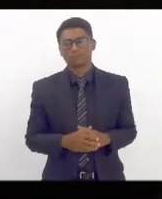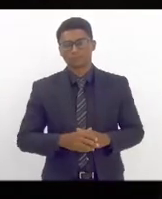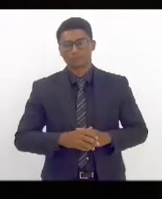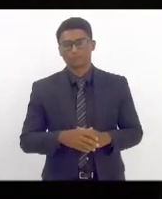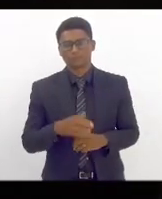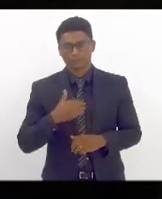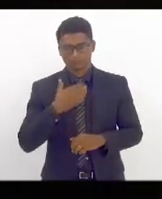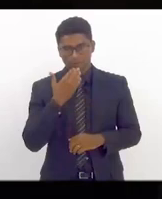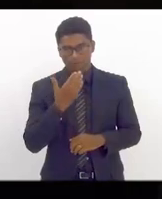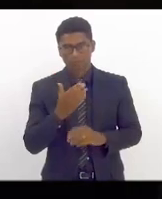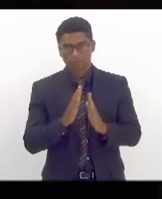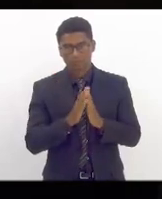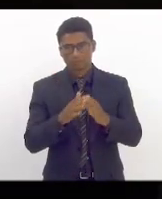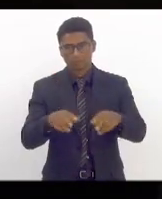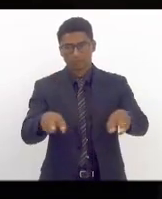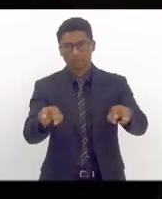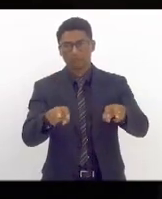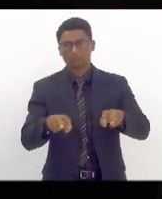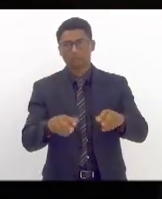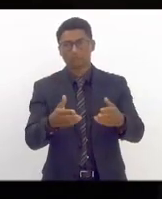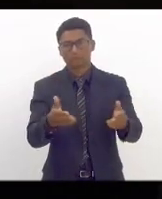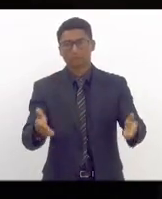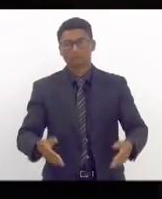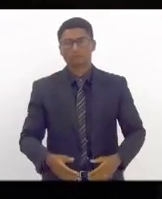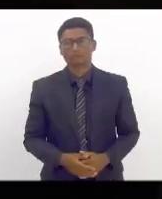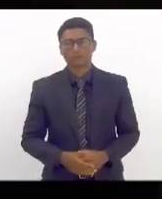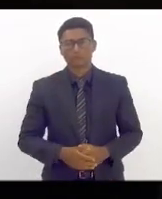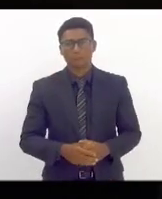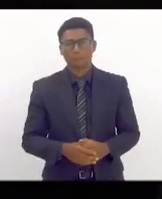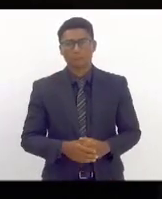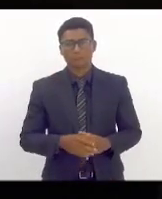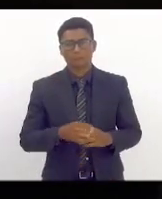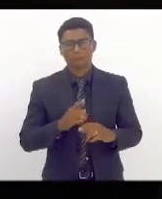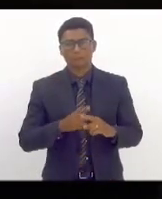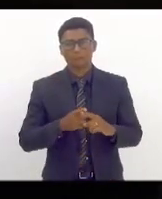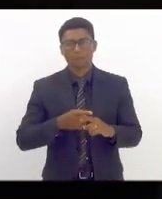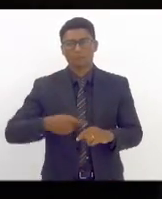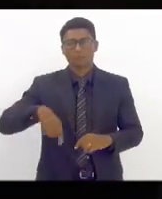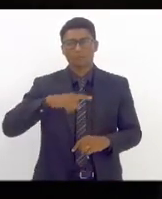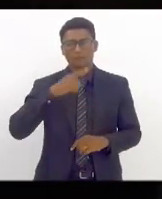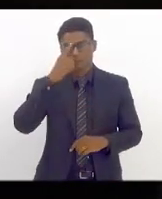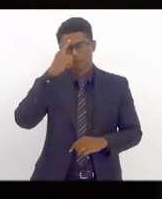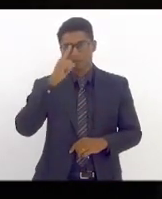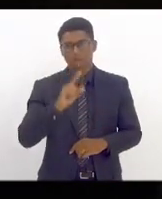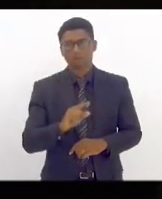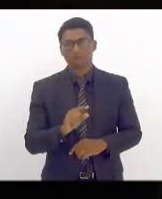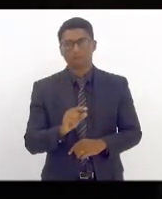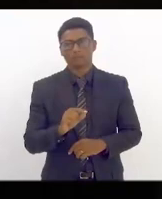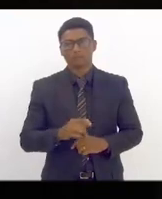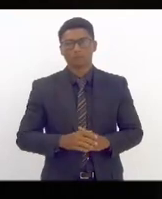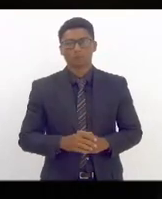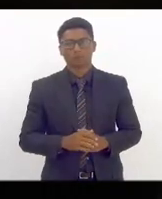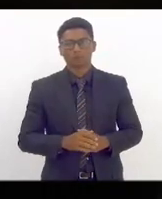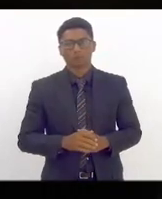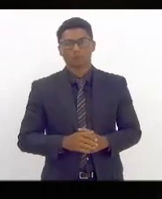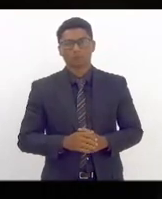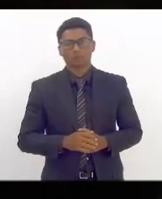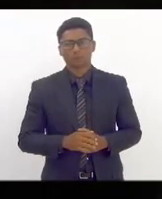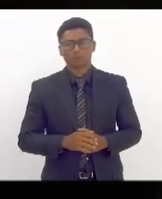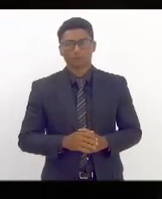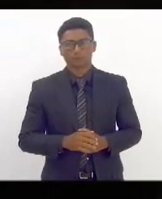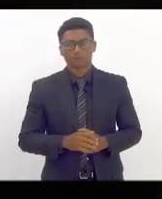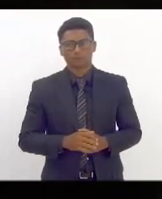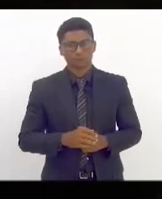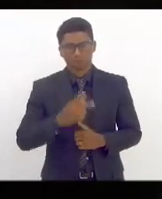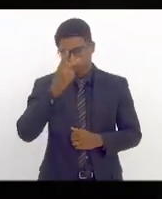queria pedir para a gente voltar os nossos lugares tudo bem porque sabe o que a gente teve uma ideia longo a gente teve uma ideia que ninguém